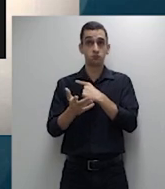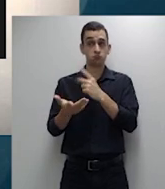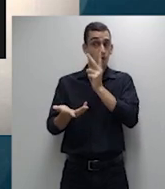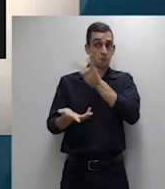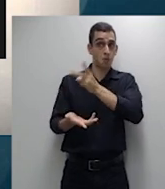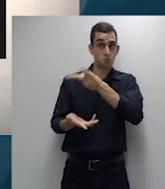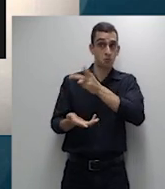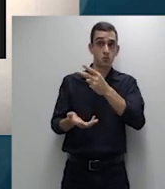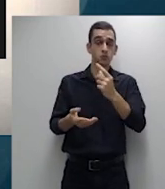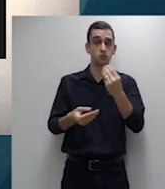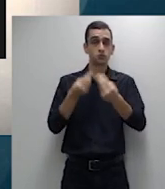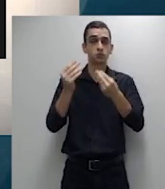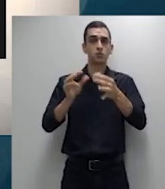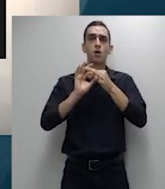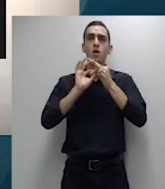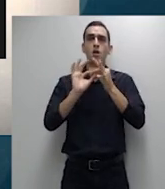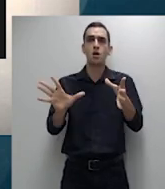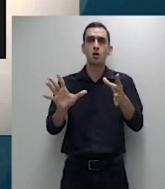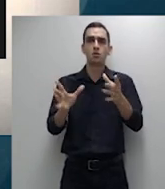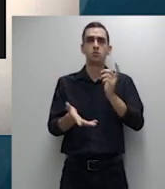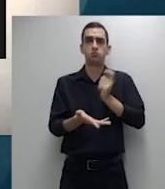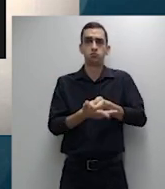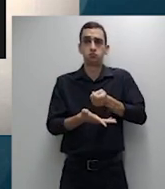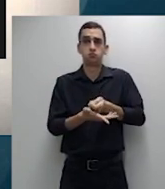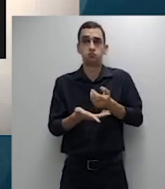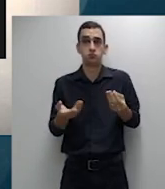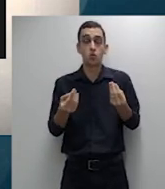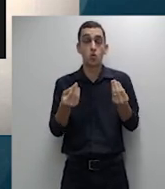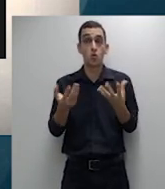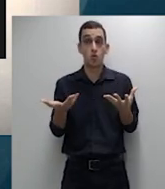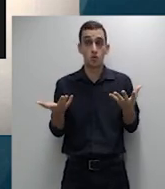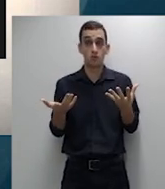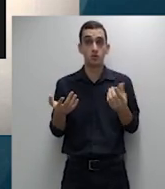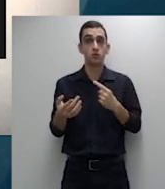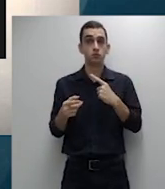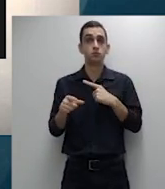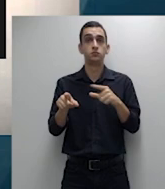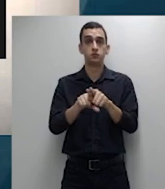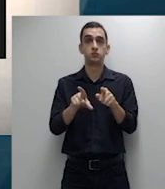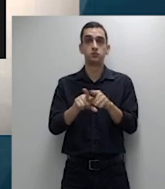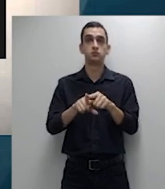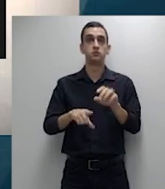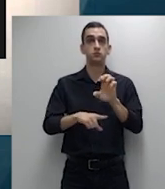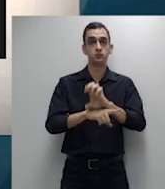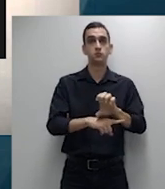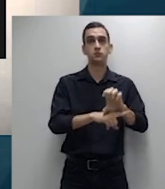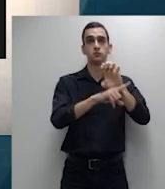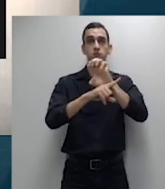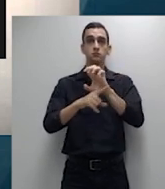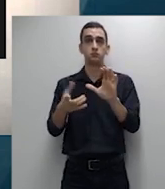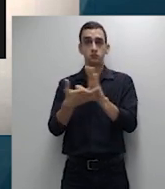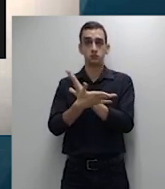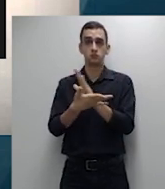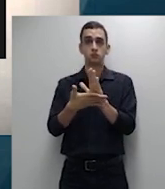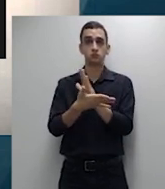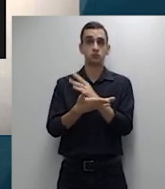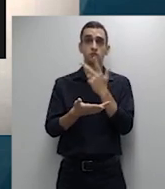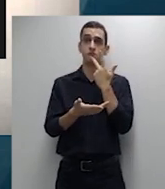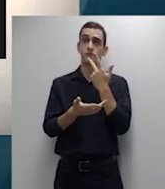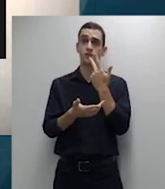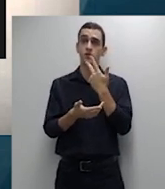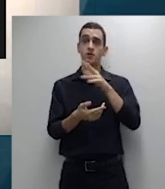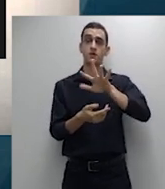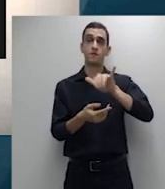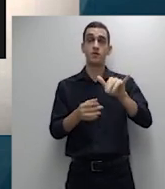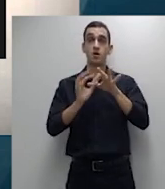poderia autorizar a cobrança e como é que o estado que ele mesmo não pode cobrar pode delegar uma